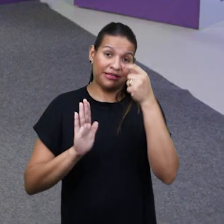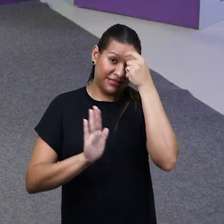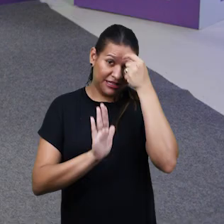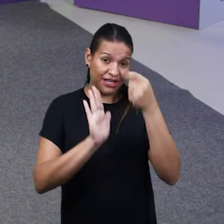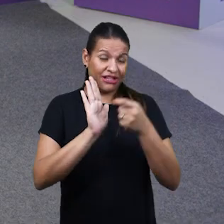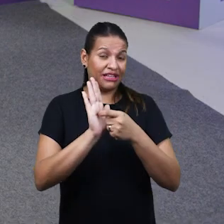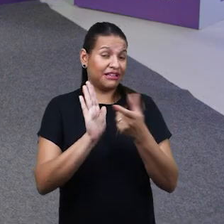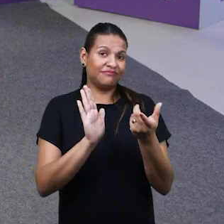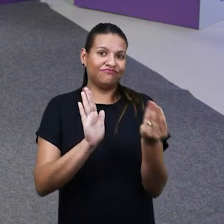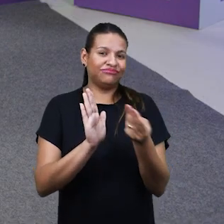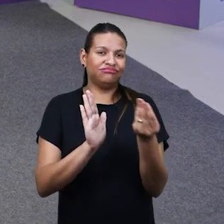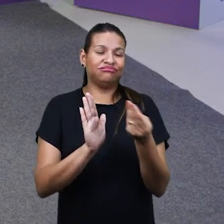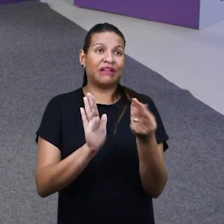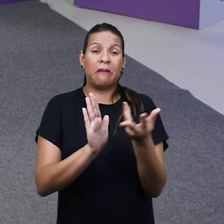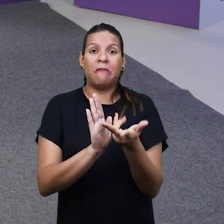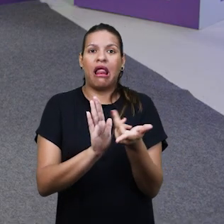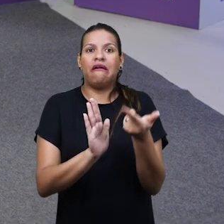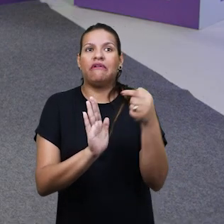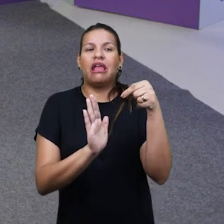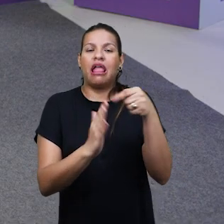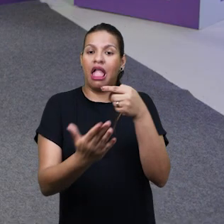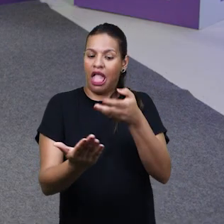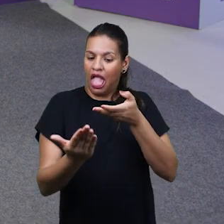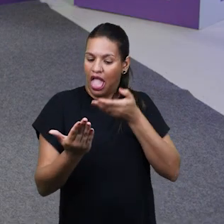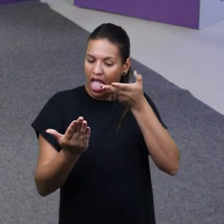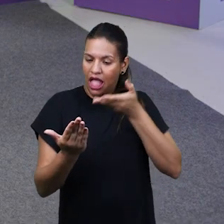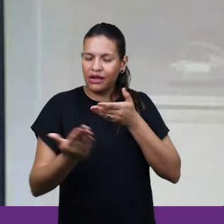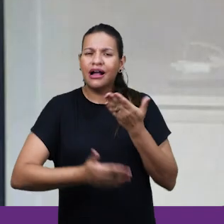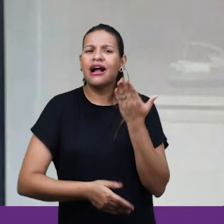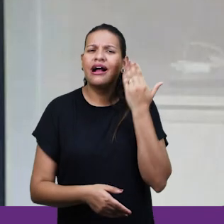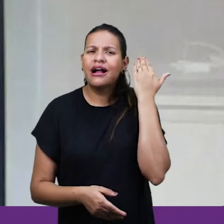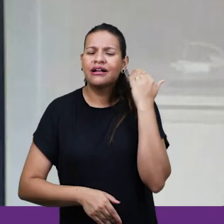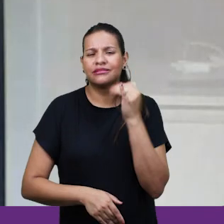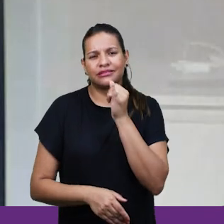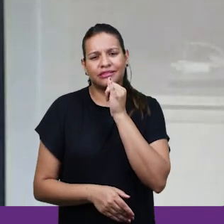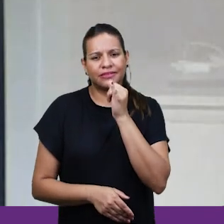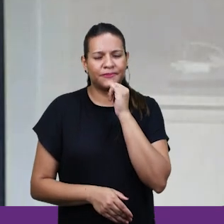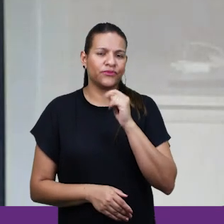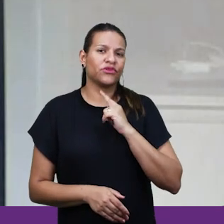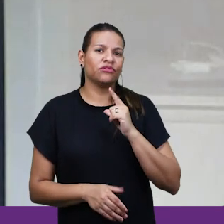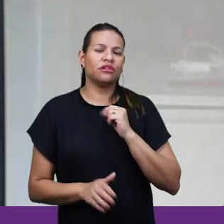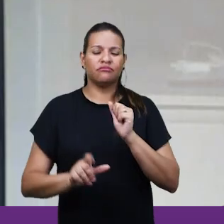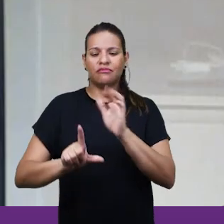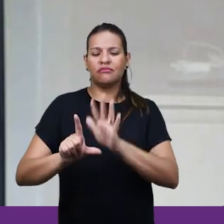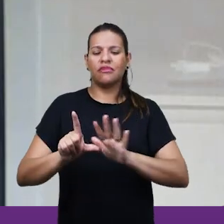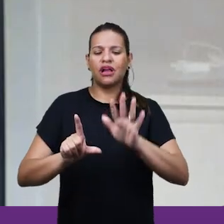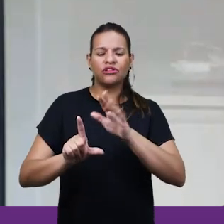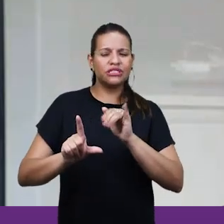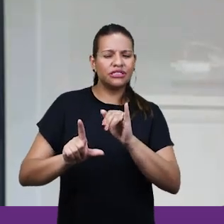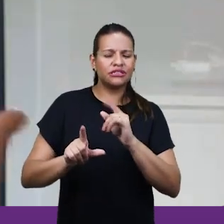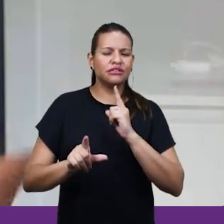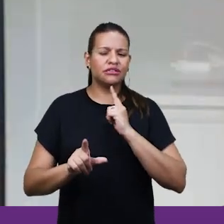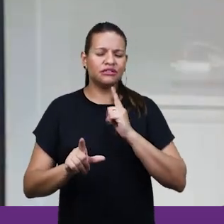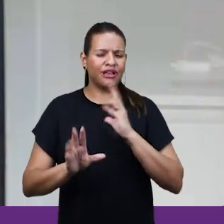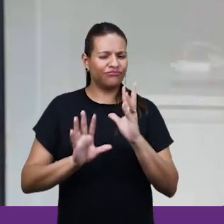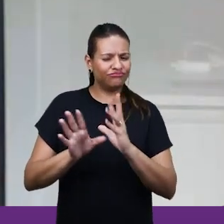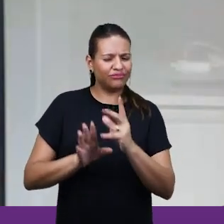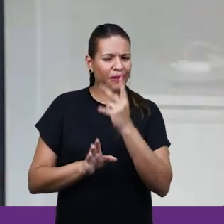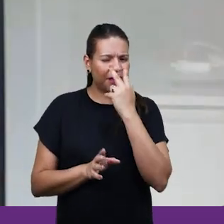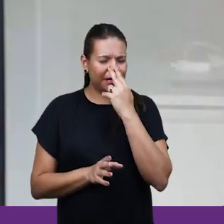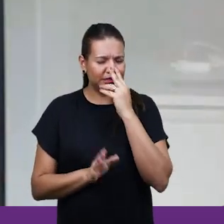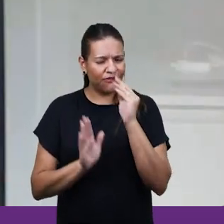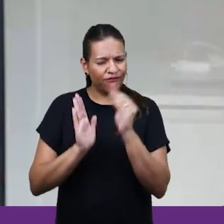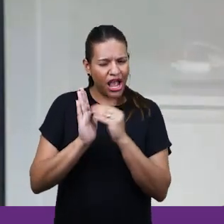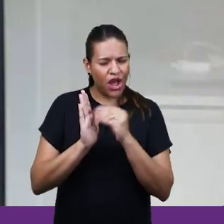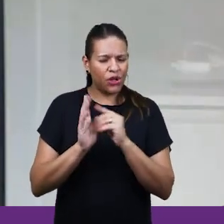gente conseguir identificar uma informação falsa? Então, a gente vai vendo aqui com a inteligência artificial, né, que cada vez mais